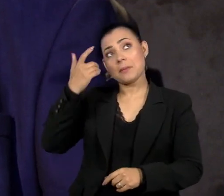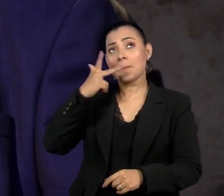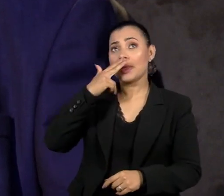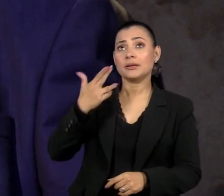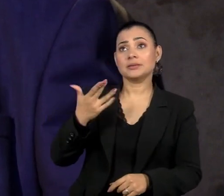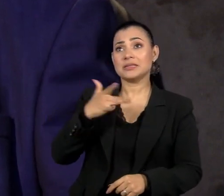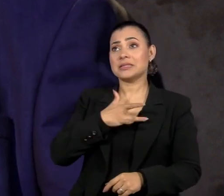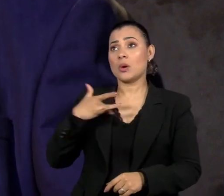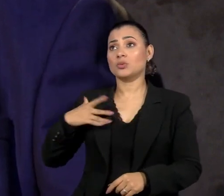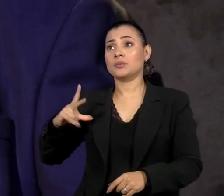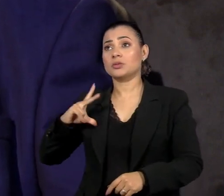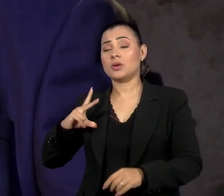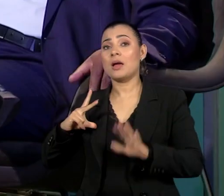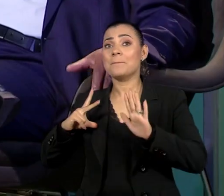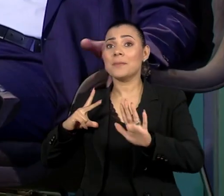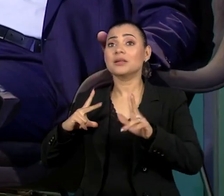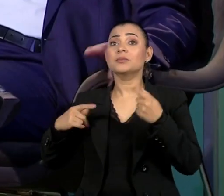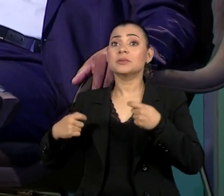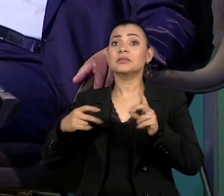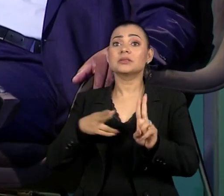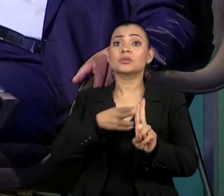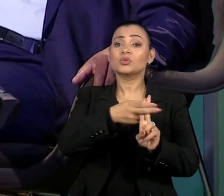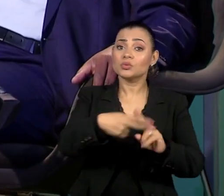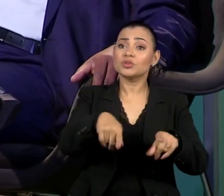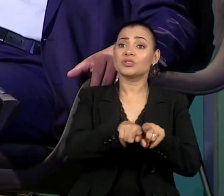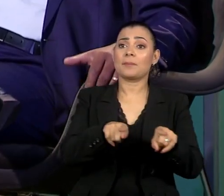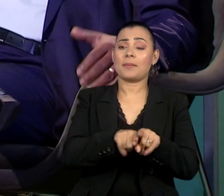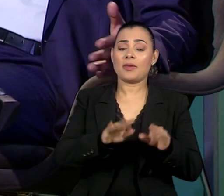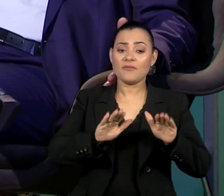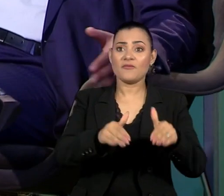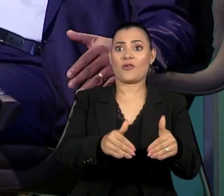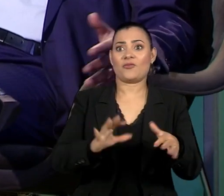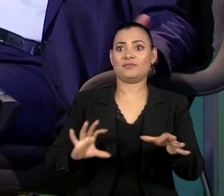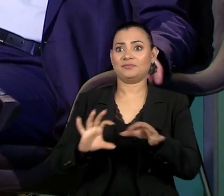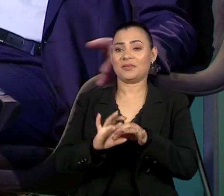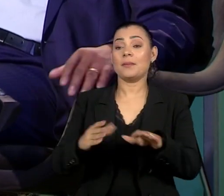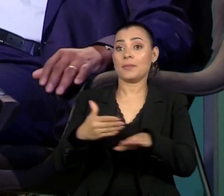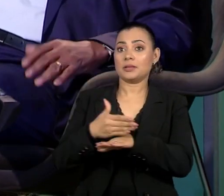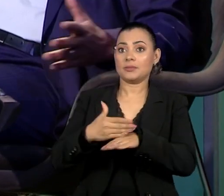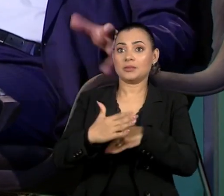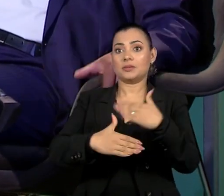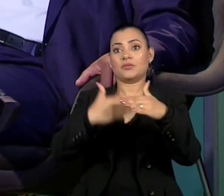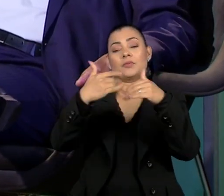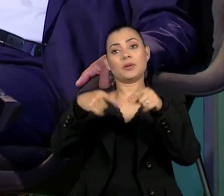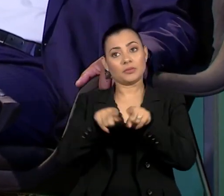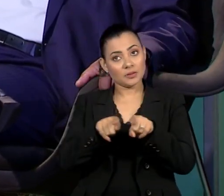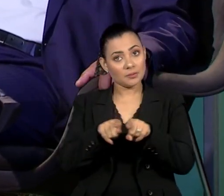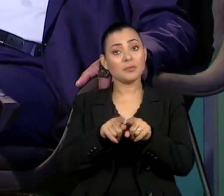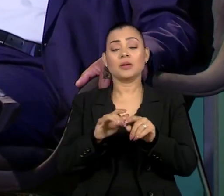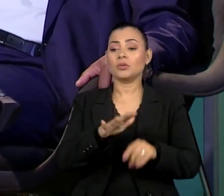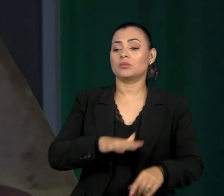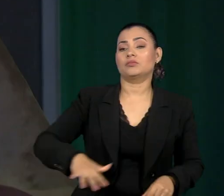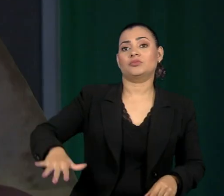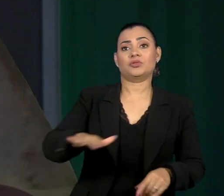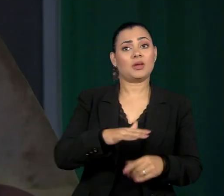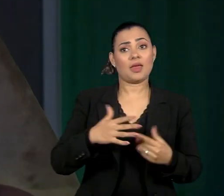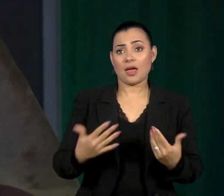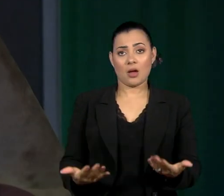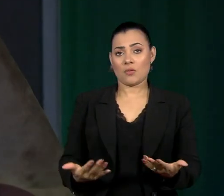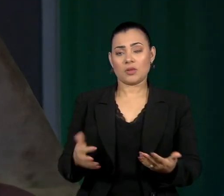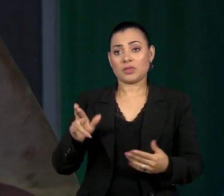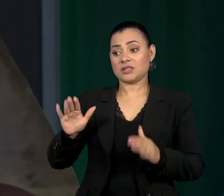faz saúde privada sem enxergar o sistema público, sem participar do processo de desenvolvimento do sistema como um todo, né? Mas